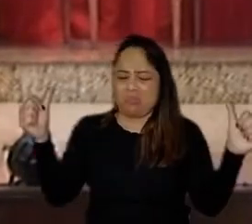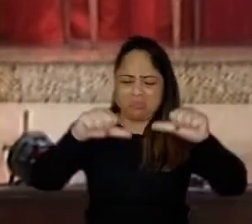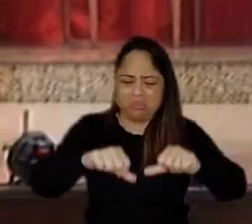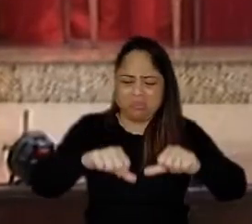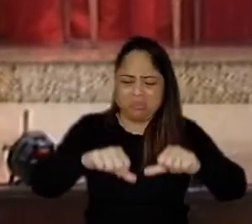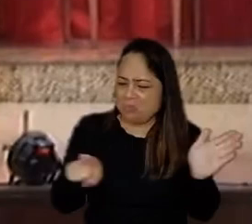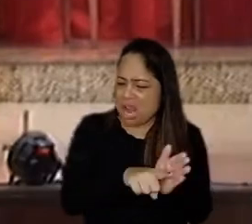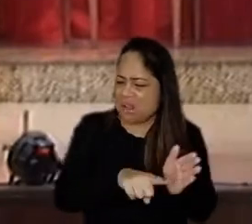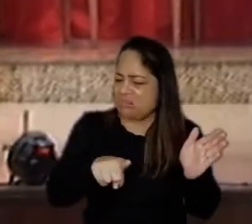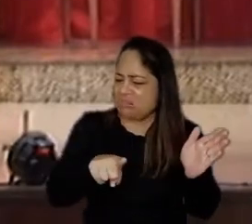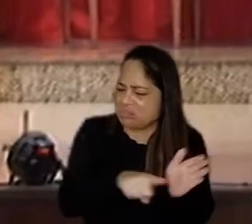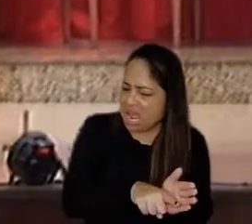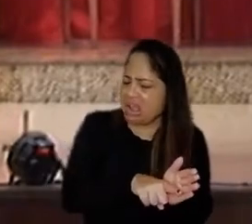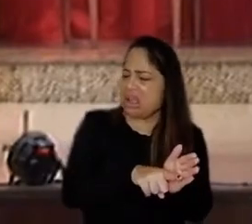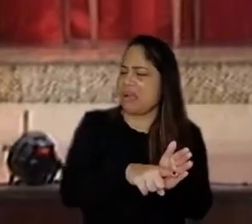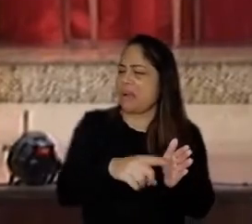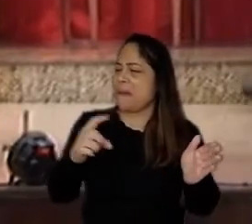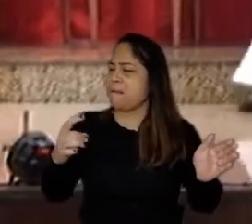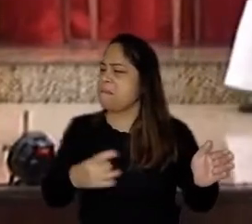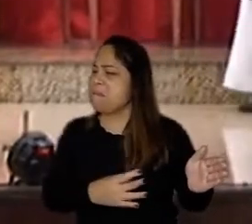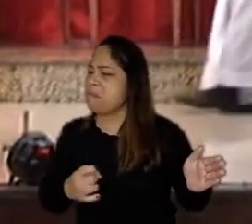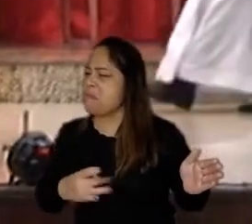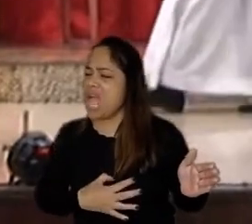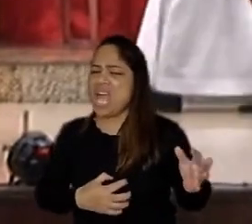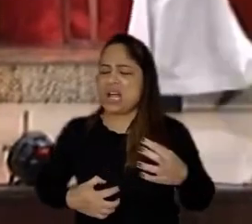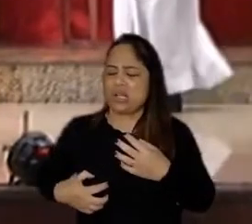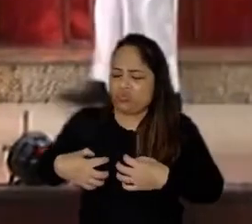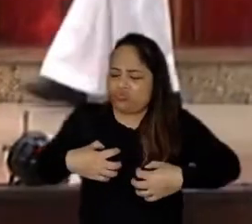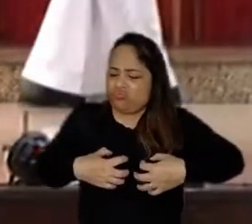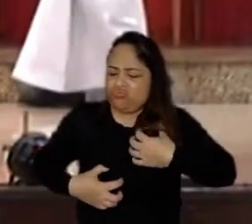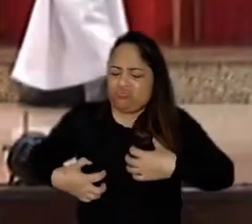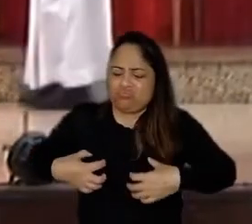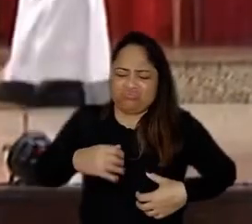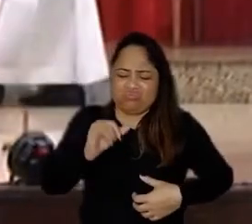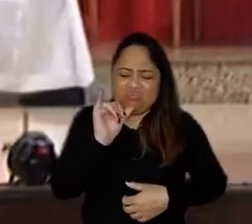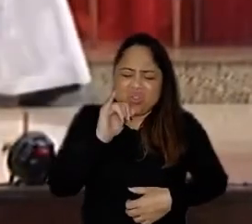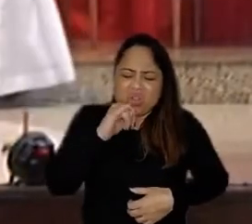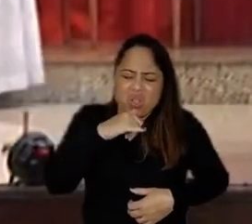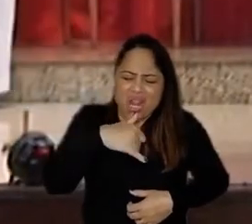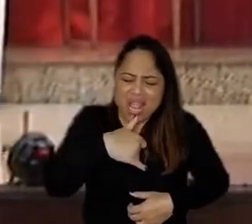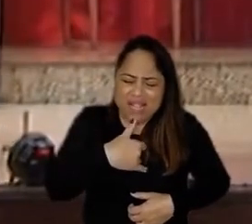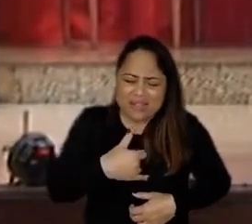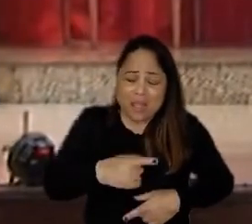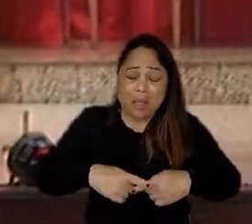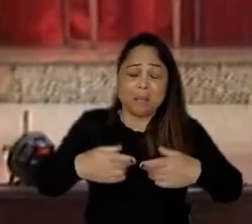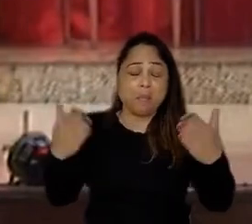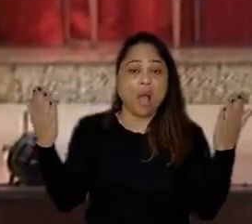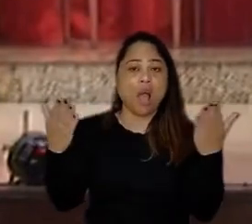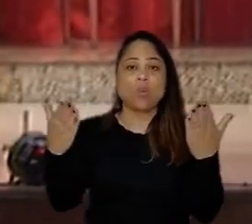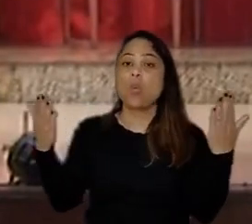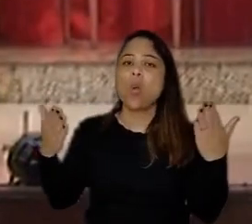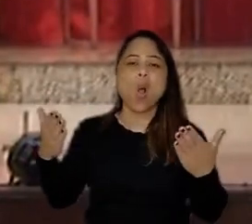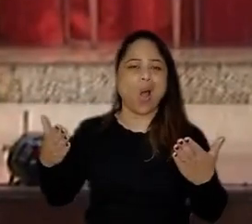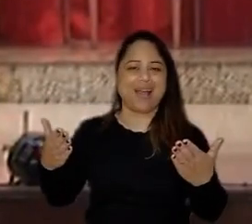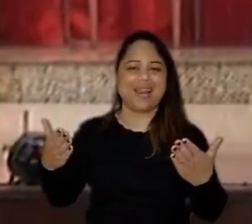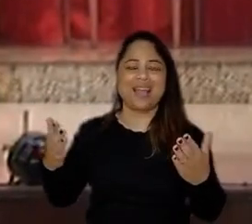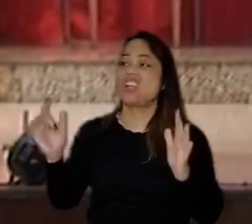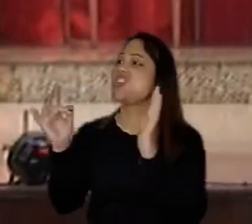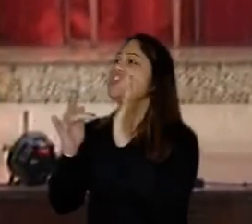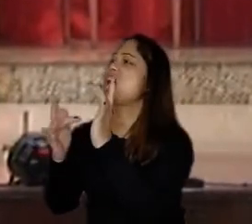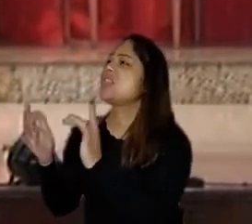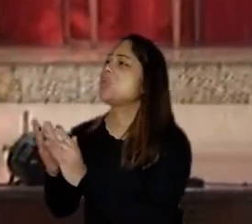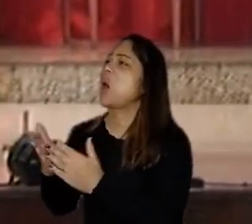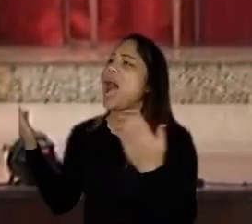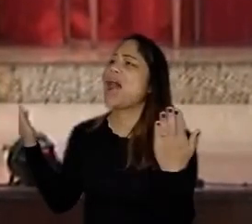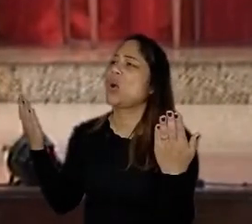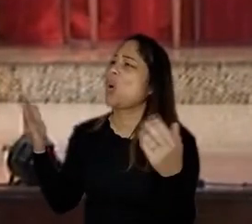de fracasso, de medo, de melancolia, de tristeza. Mas agora, Senhor, nessa hora